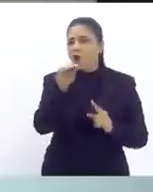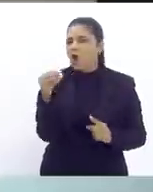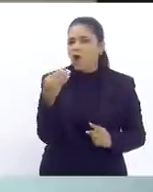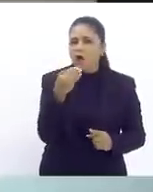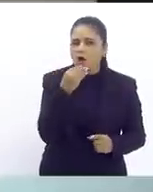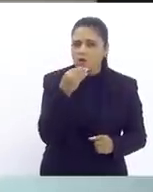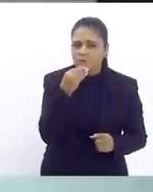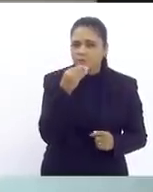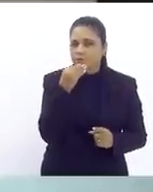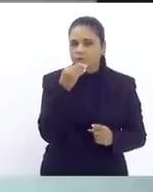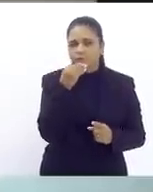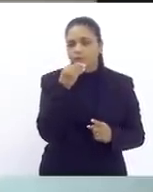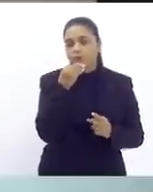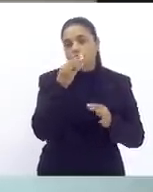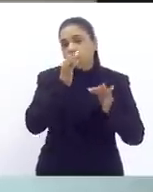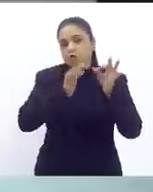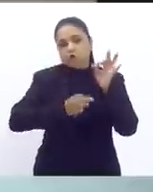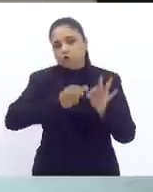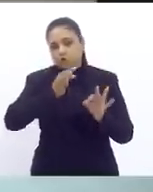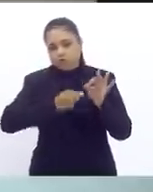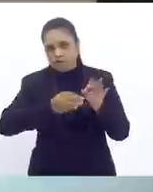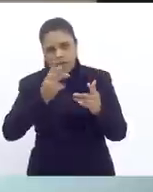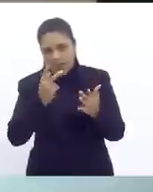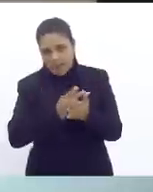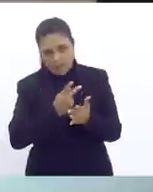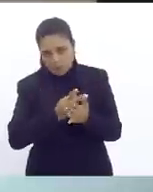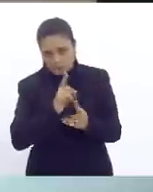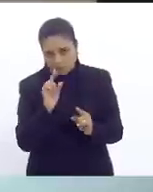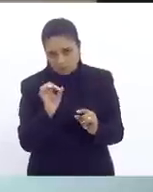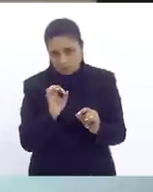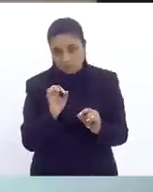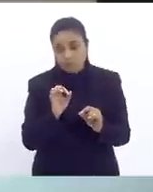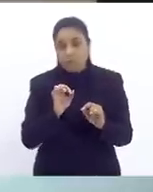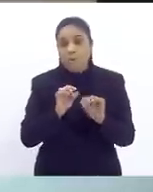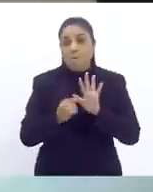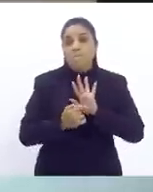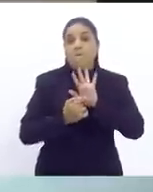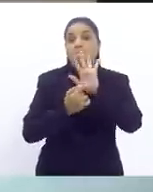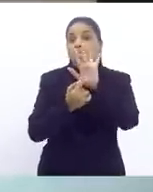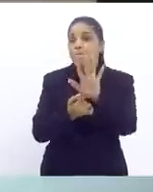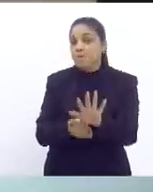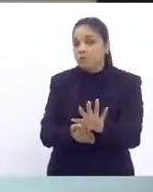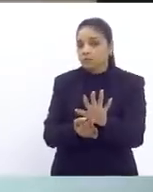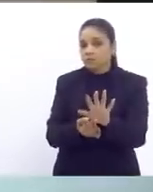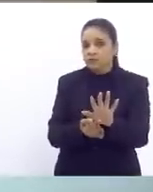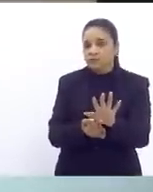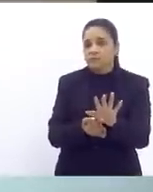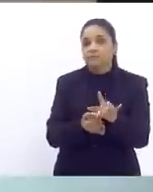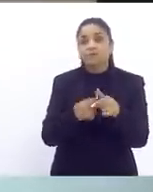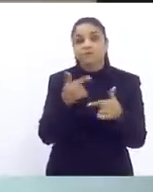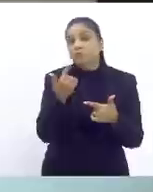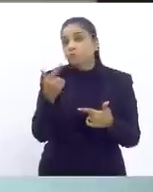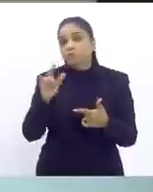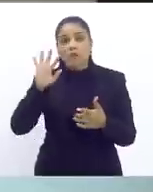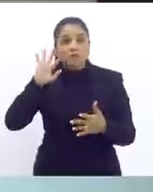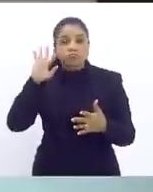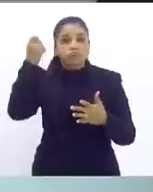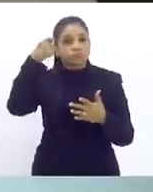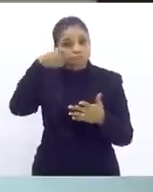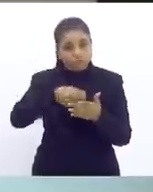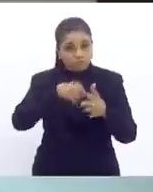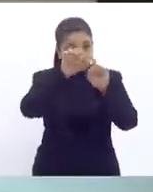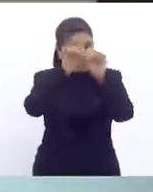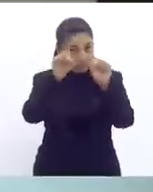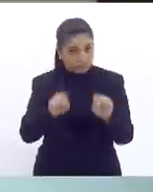a questão não é justificar o erro tá agora eu quero ressaltar também que enquanto não se tem a solução sistêmica enquanto